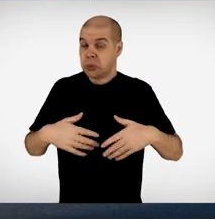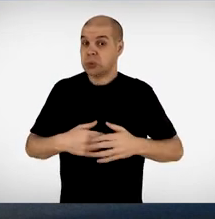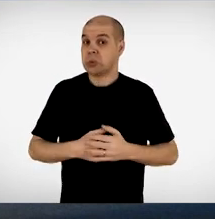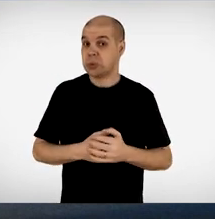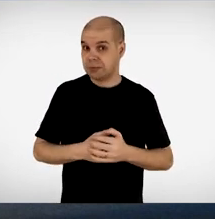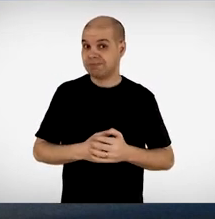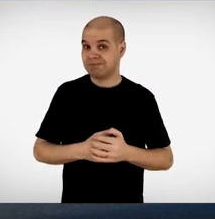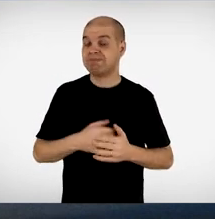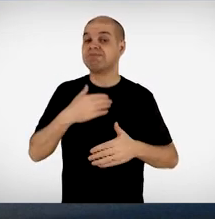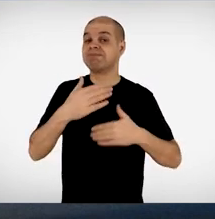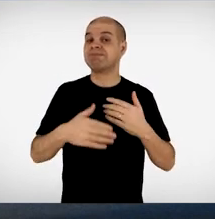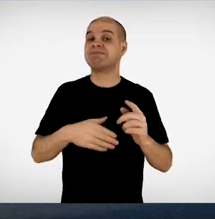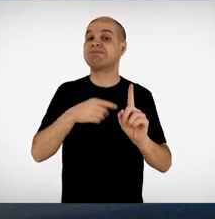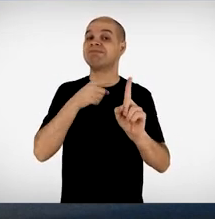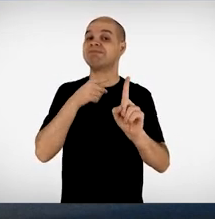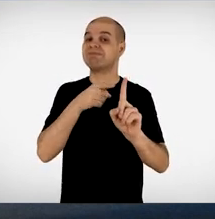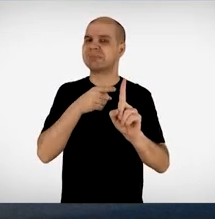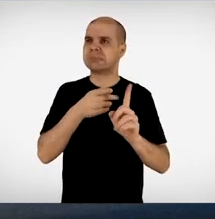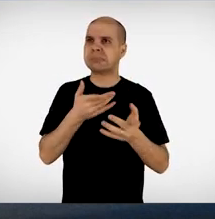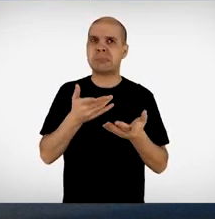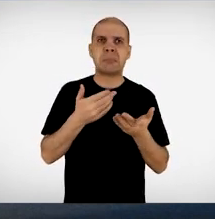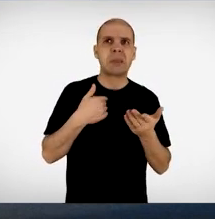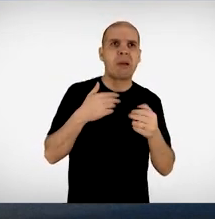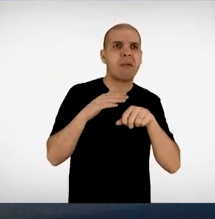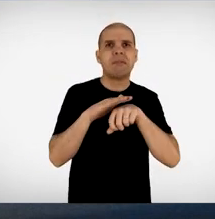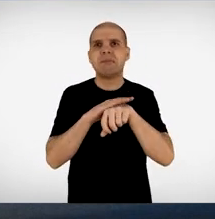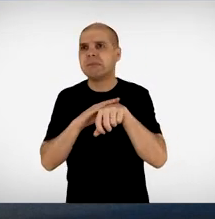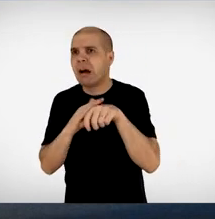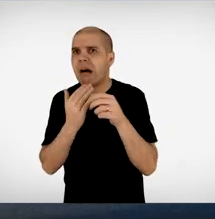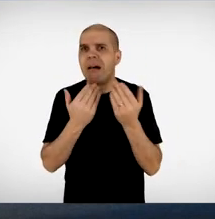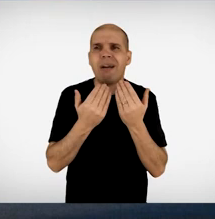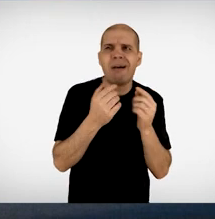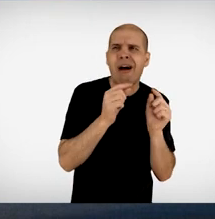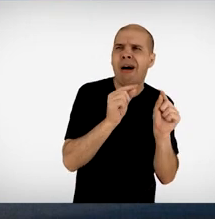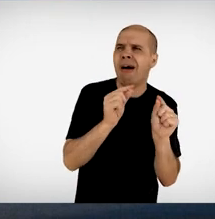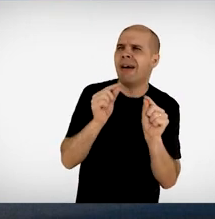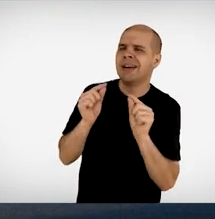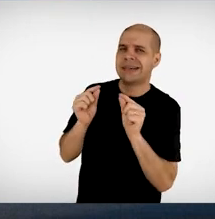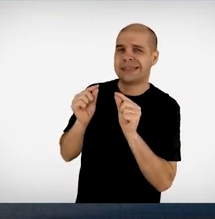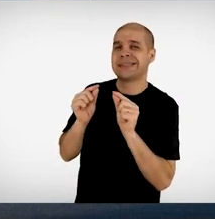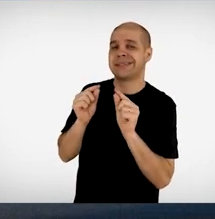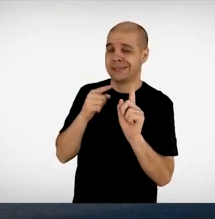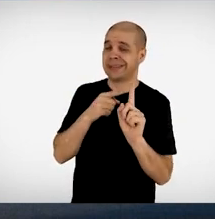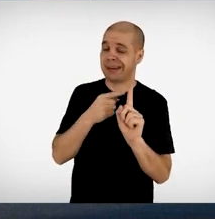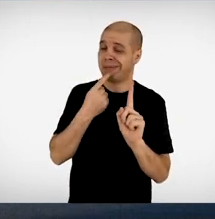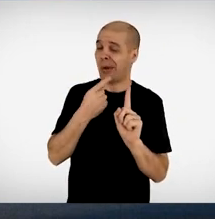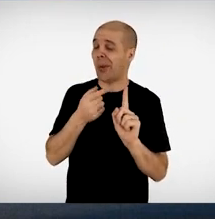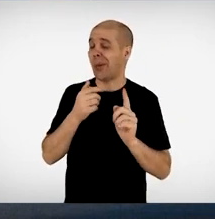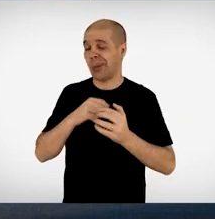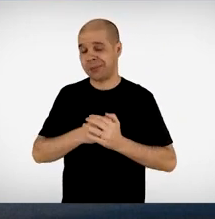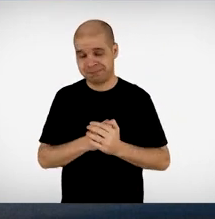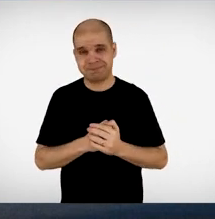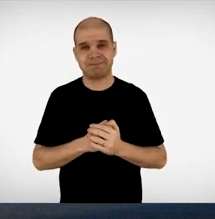tanta conversa. Ela fala, não tem com quem conversar. É muito bonito mesmo essa passagem do filme.